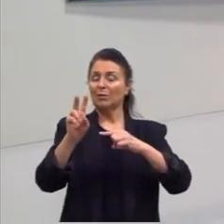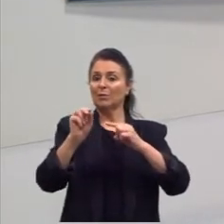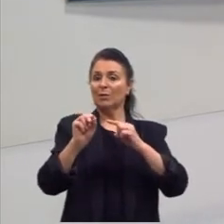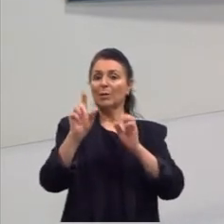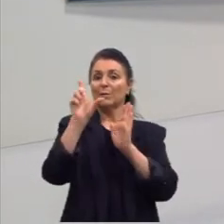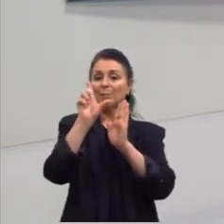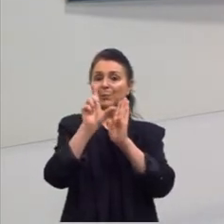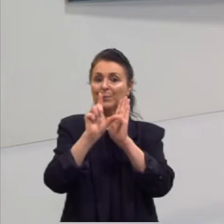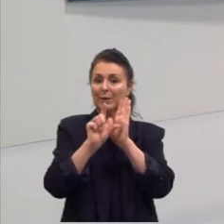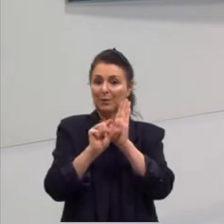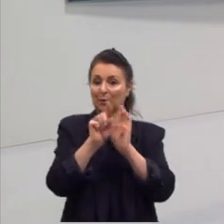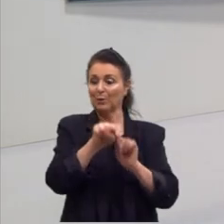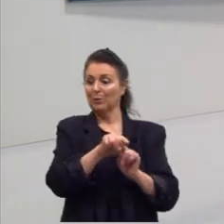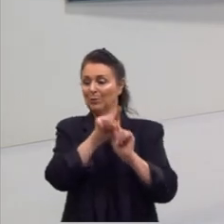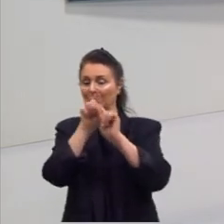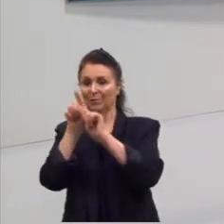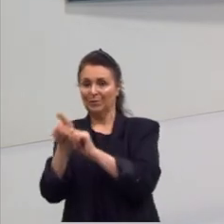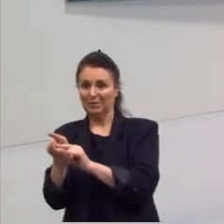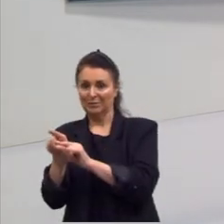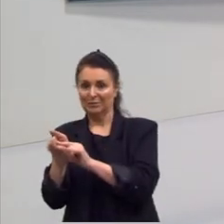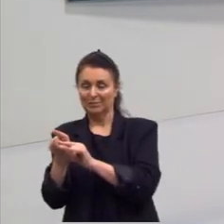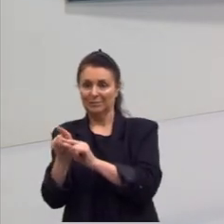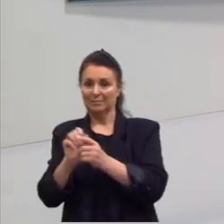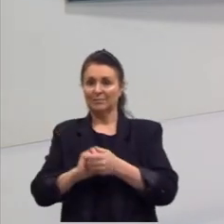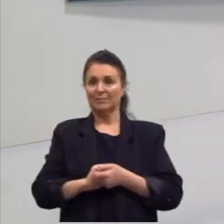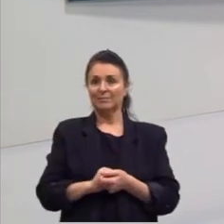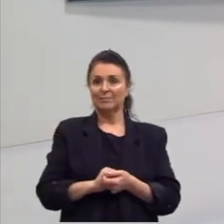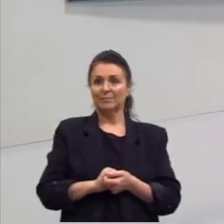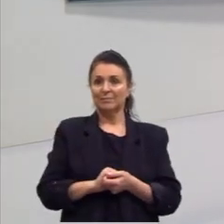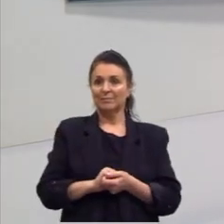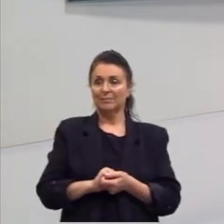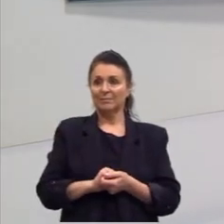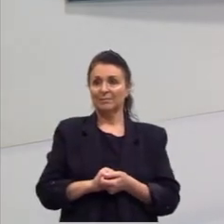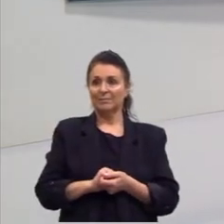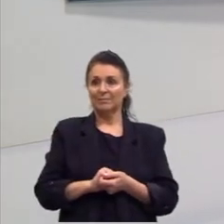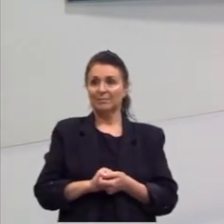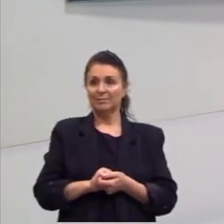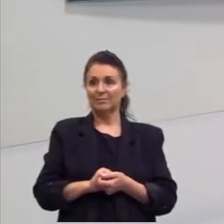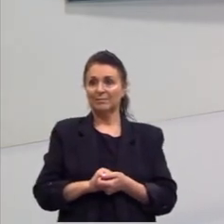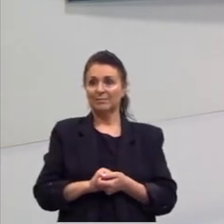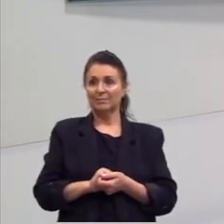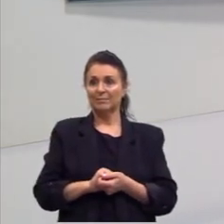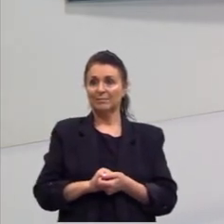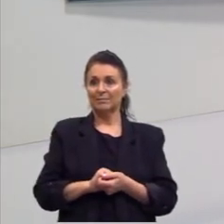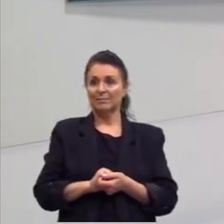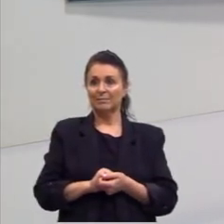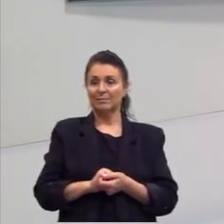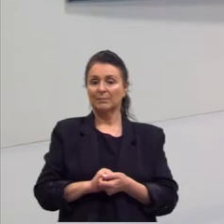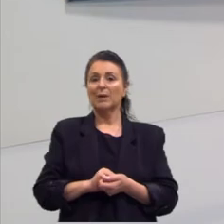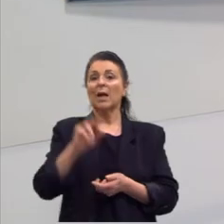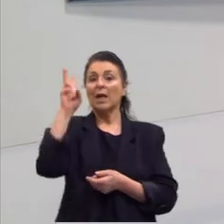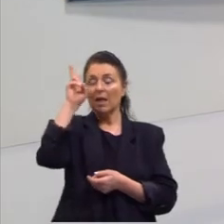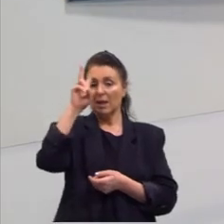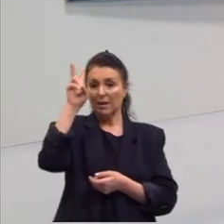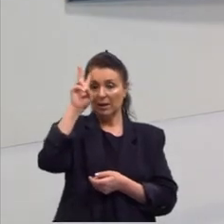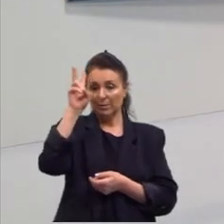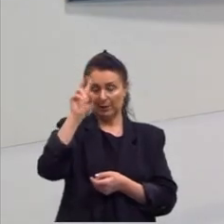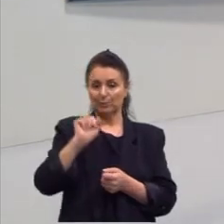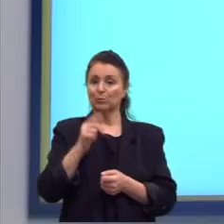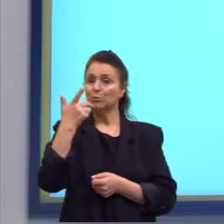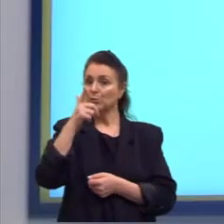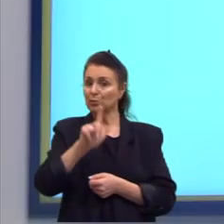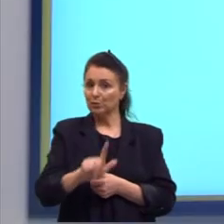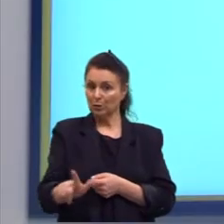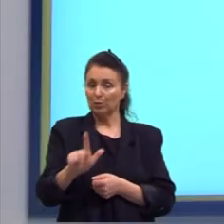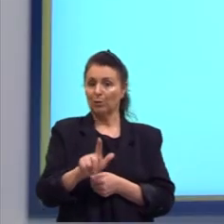menor deste lado tá bom então né Essa lembrando né quando a gente